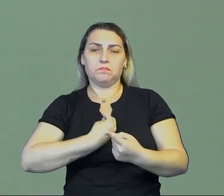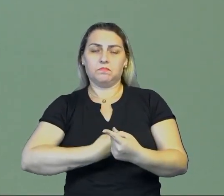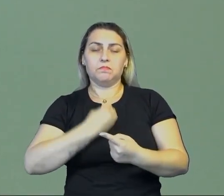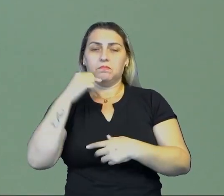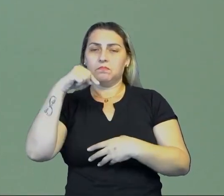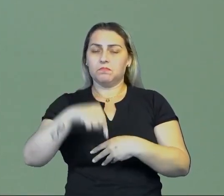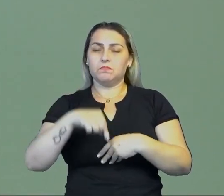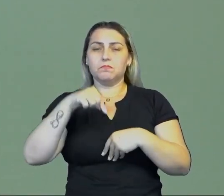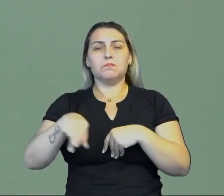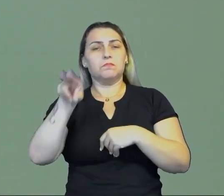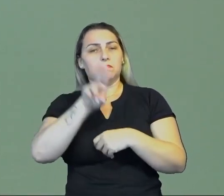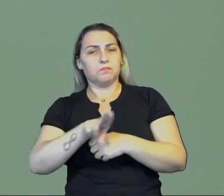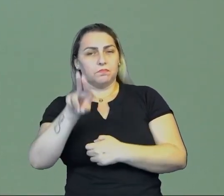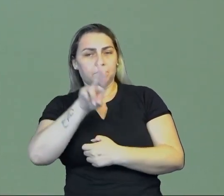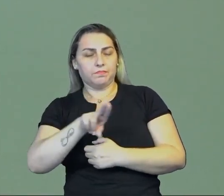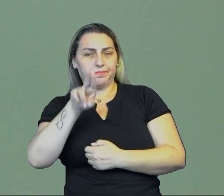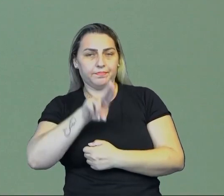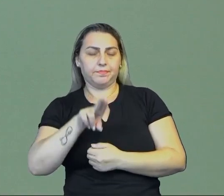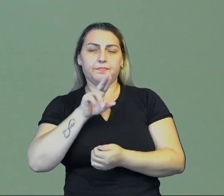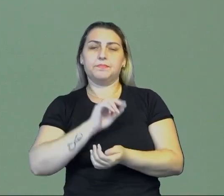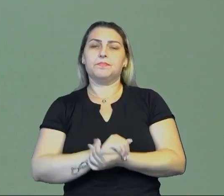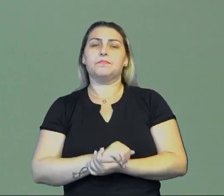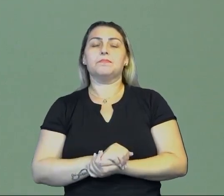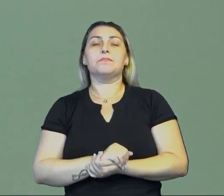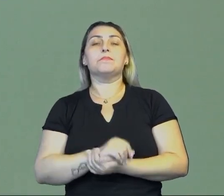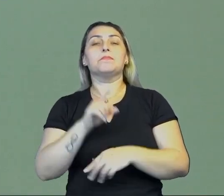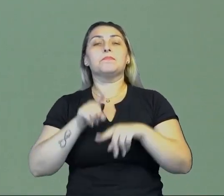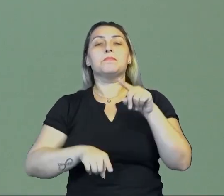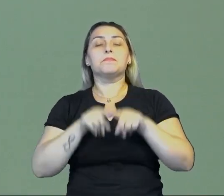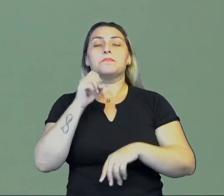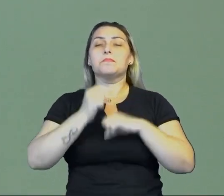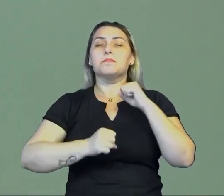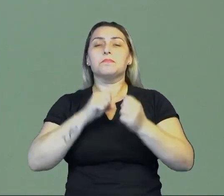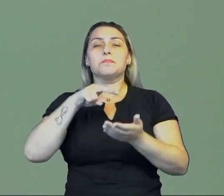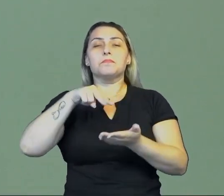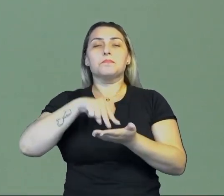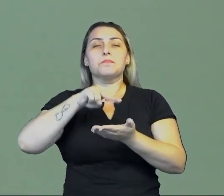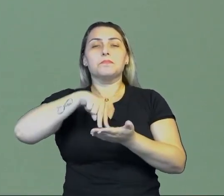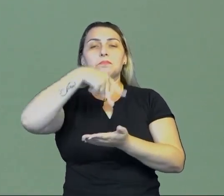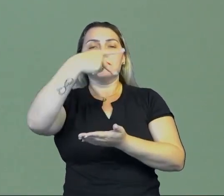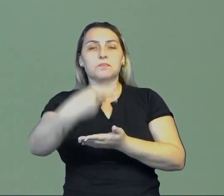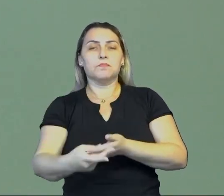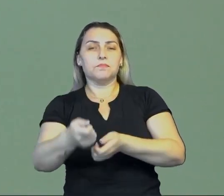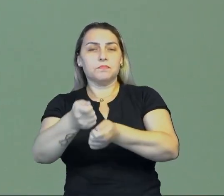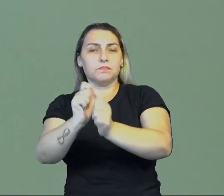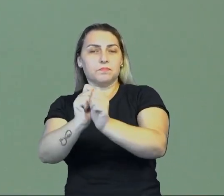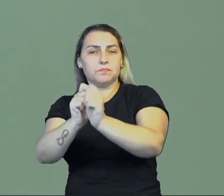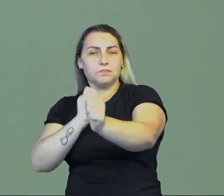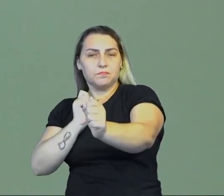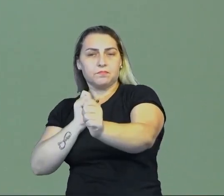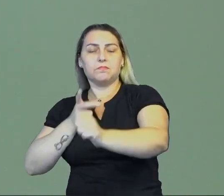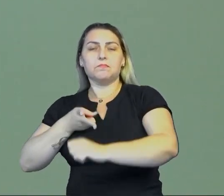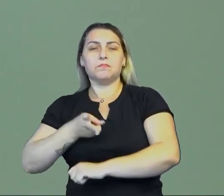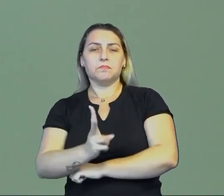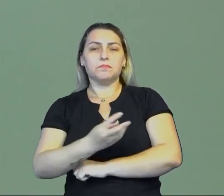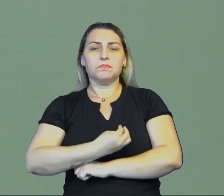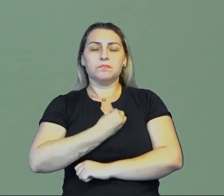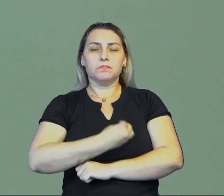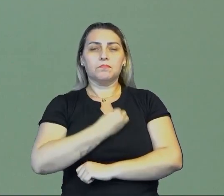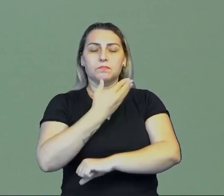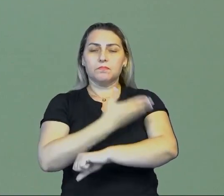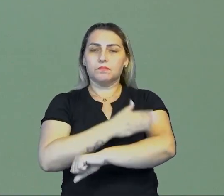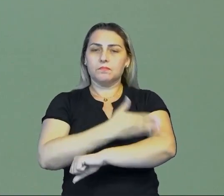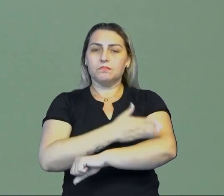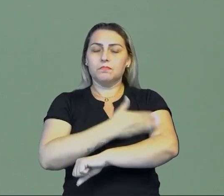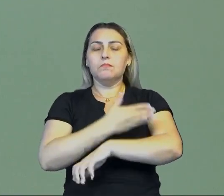aqui a gente usa justamente esses instrumentos de correr saltar lançar para sobrevivência e isso são